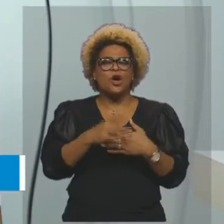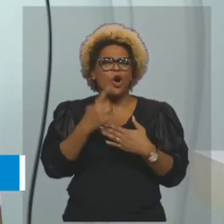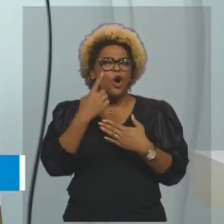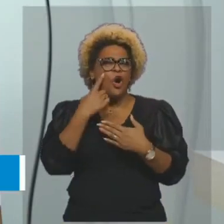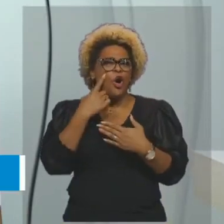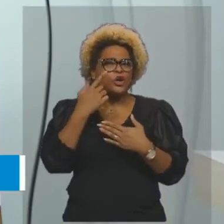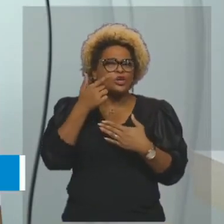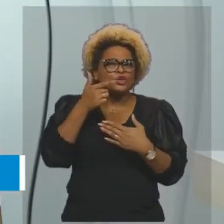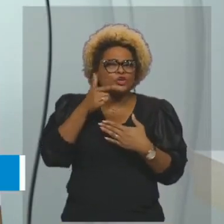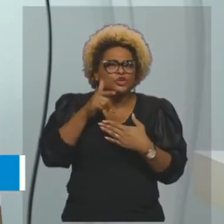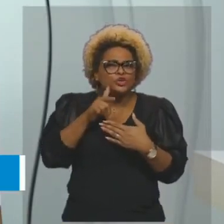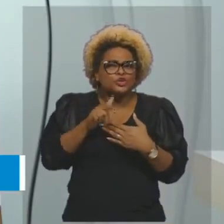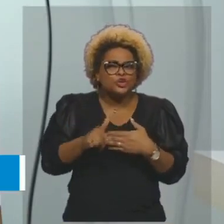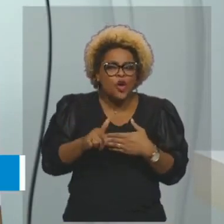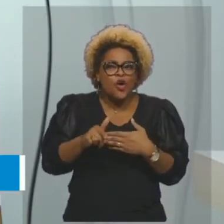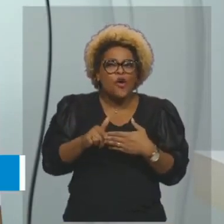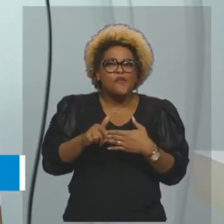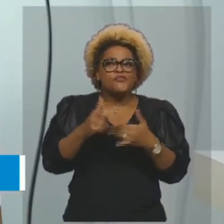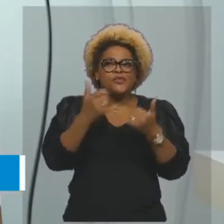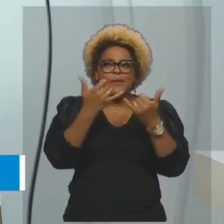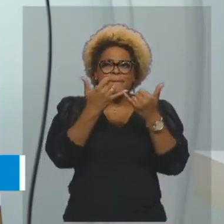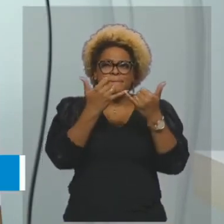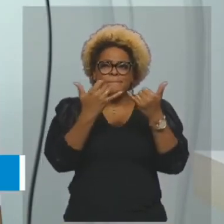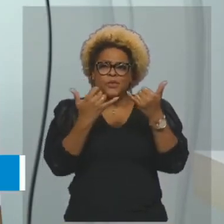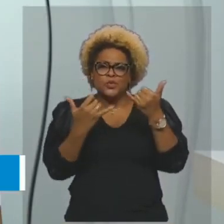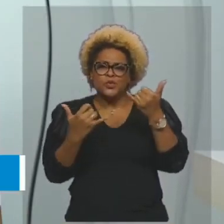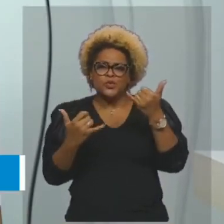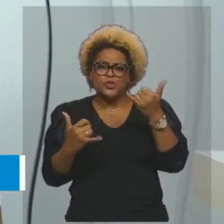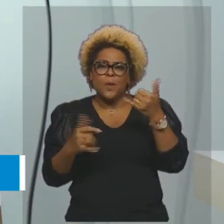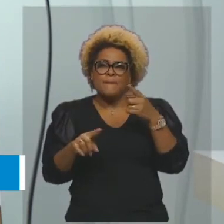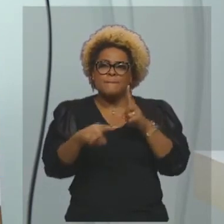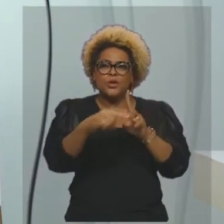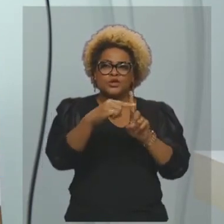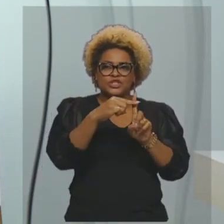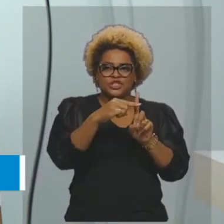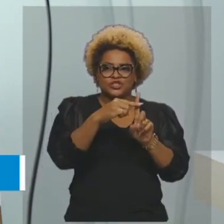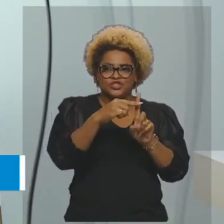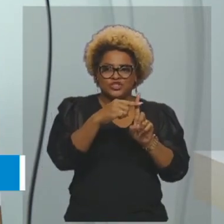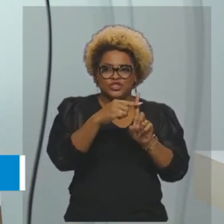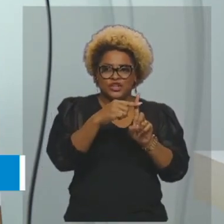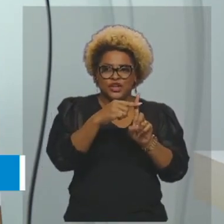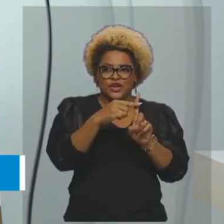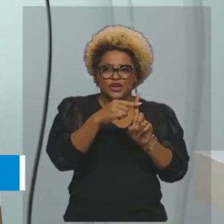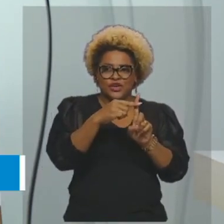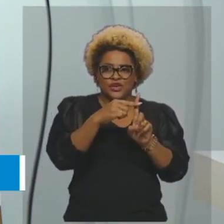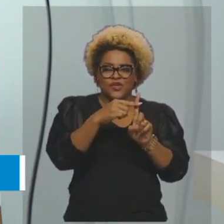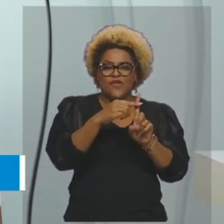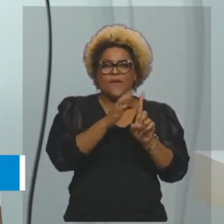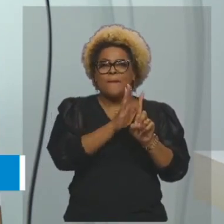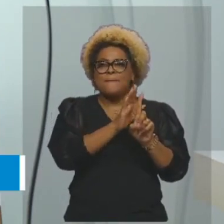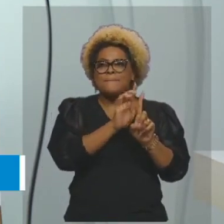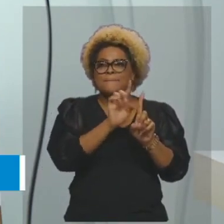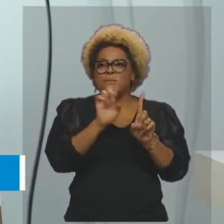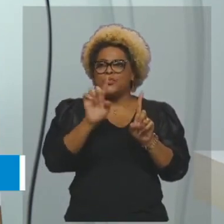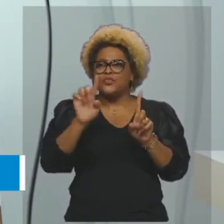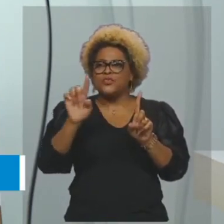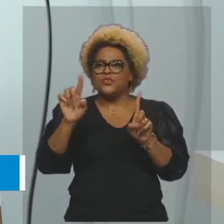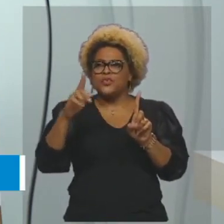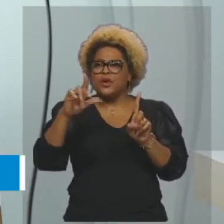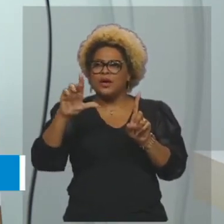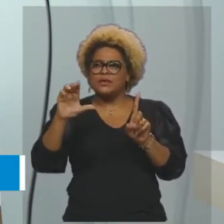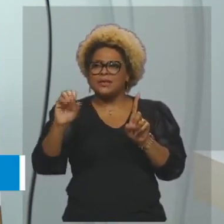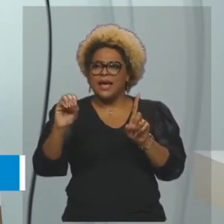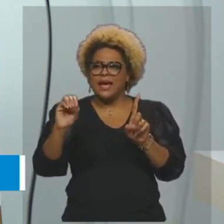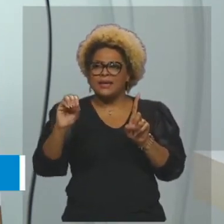novo, minha corrente sai do polo positivo aqui da bateria, passa por esse resistor de 10 ohms que está aqui. Só que agora,